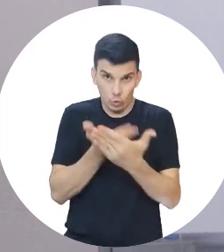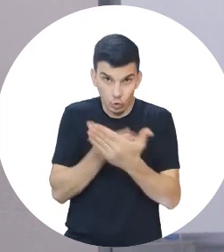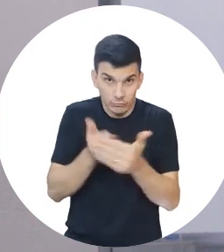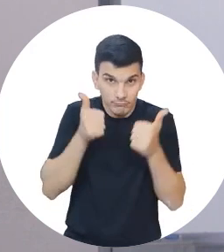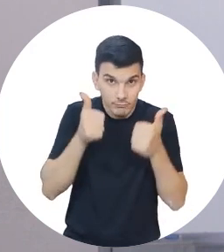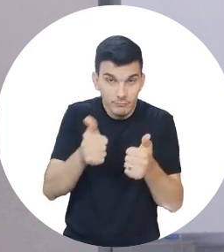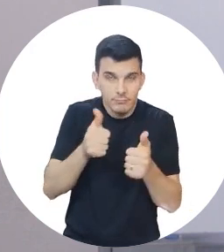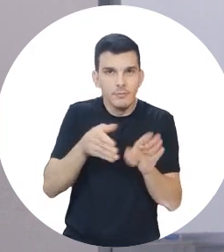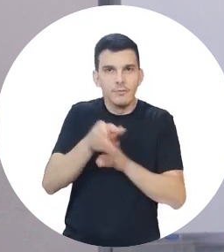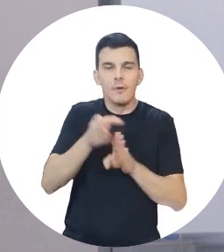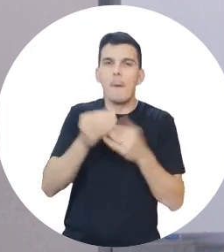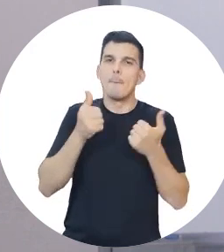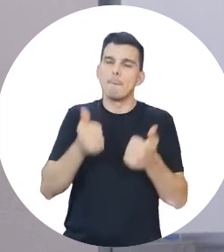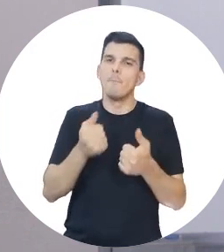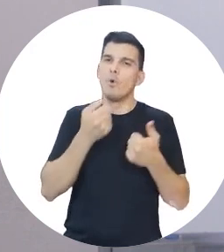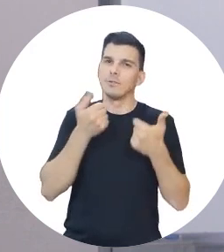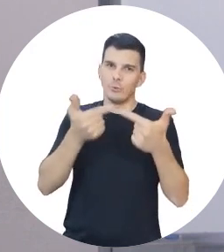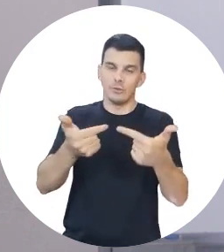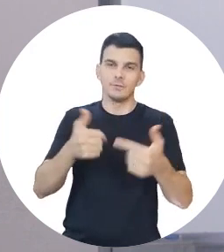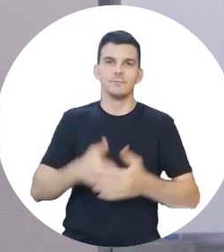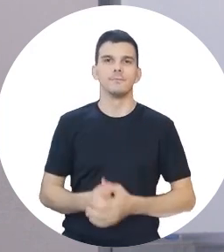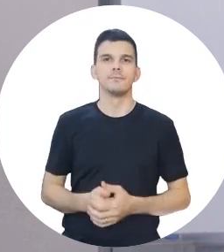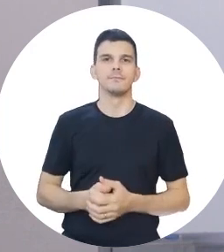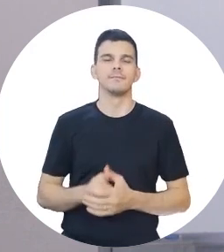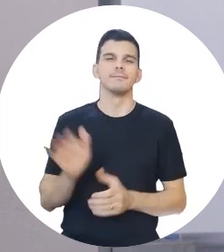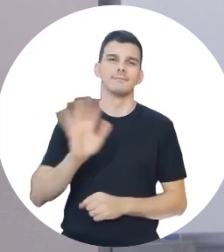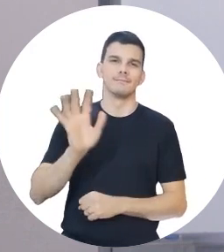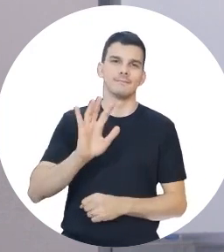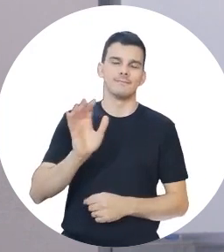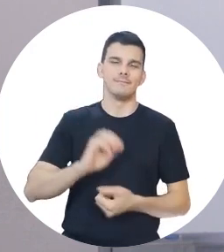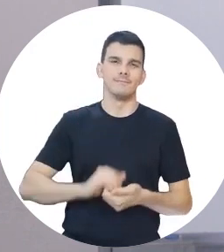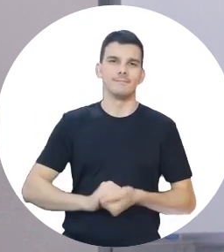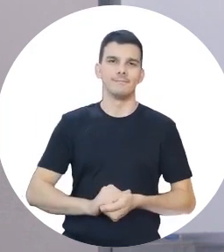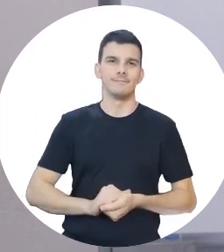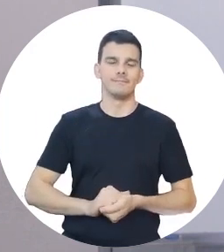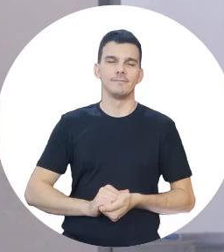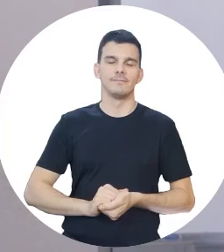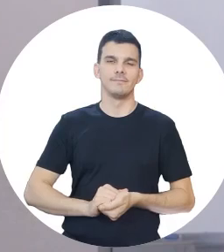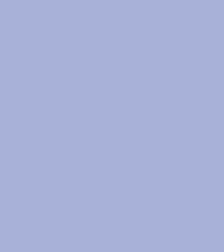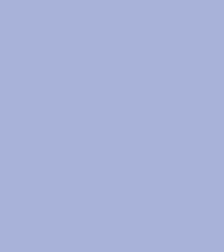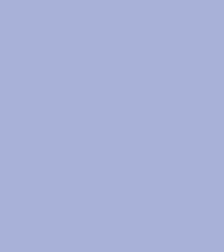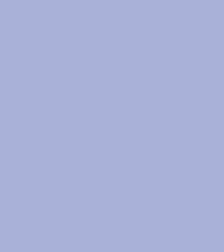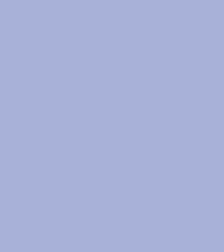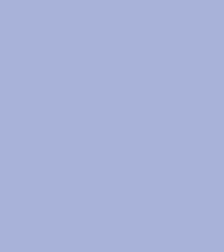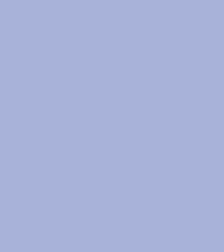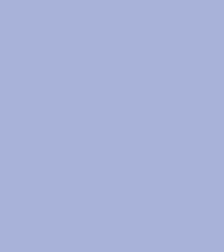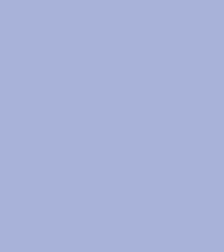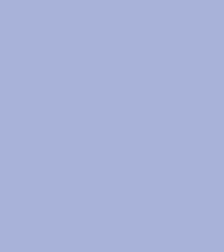Estudem e tenham uma boa sorte na prova de vocês. Até a próxima, pessoal!